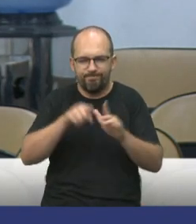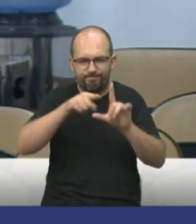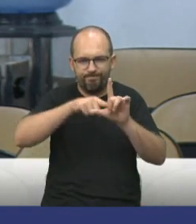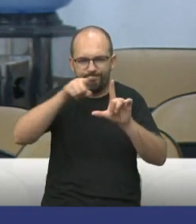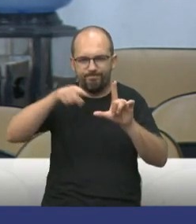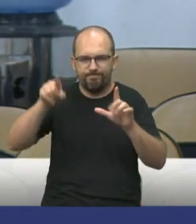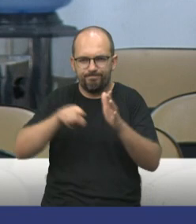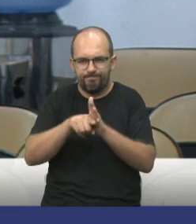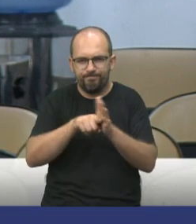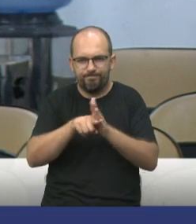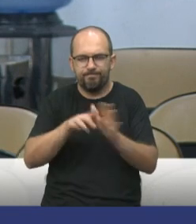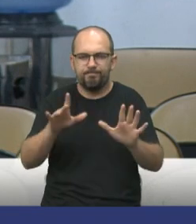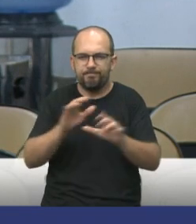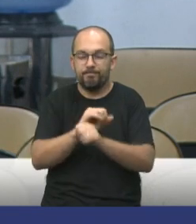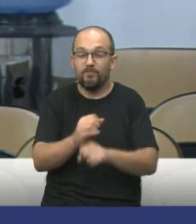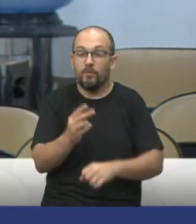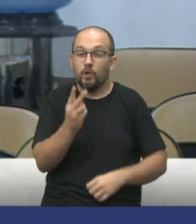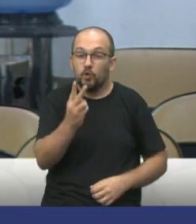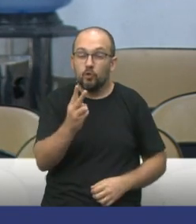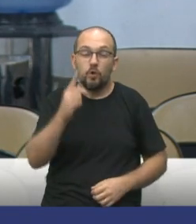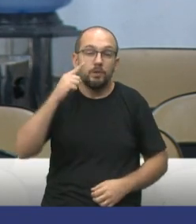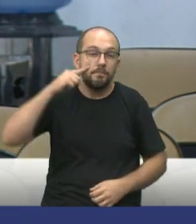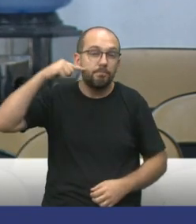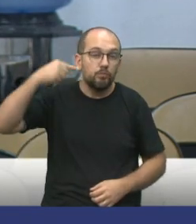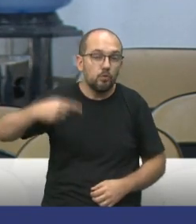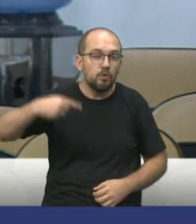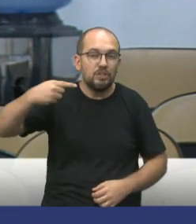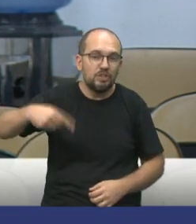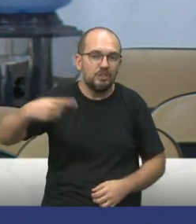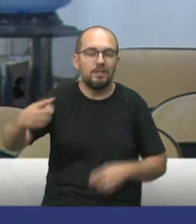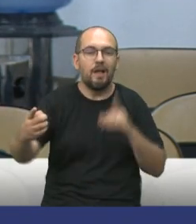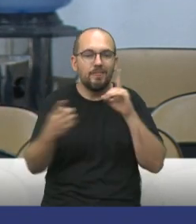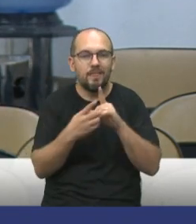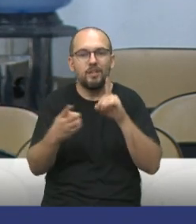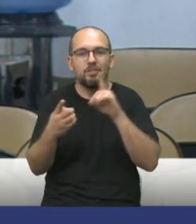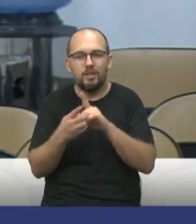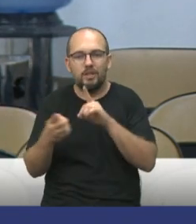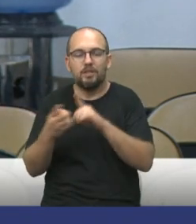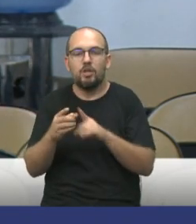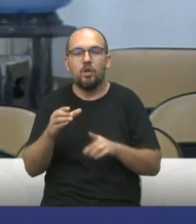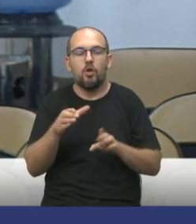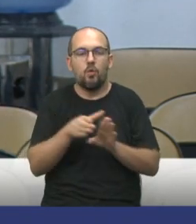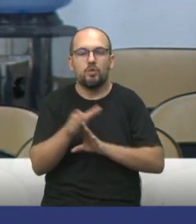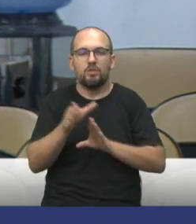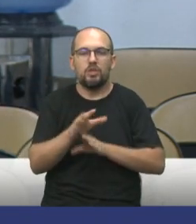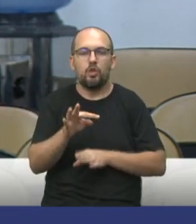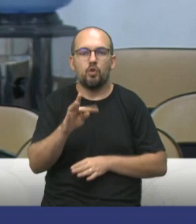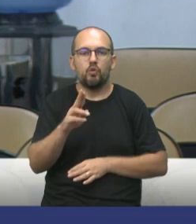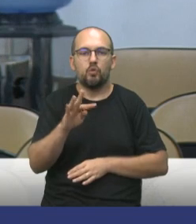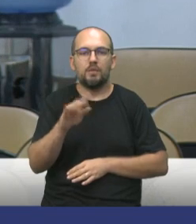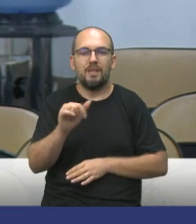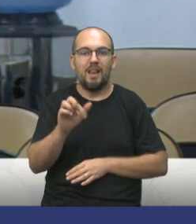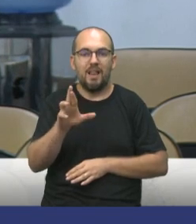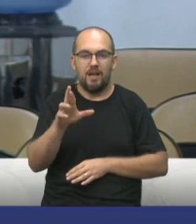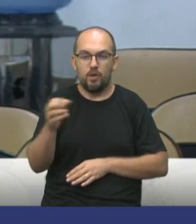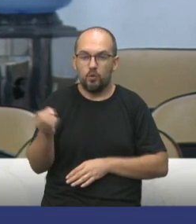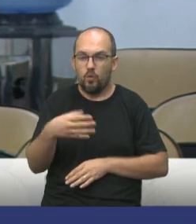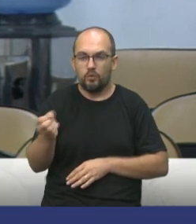atendemos pelo menos 2 casos novos por dia. Então, as demandas do Conselho Tutelar, elas são grandes e nós temos tudo